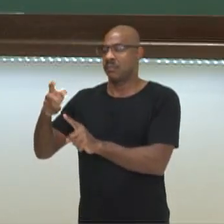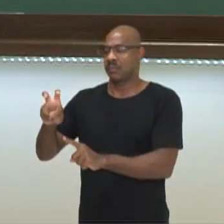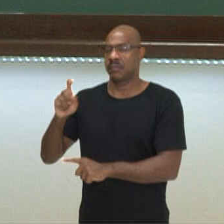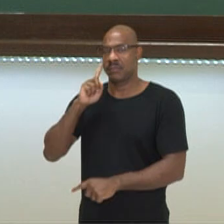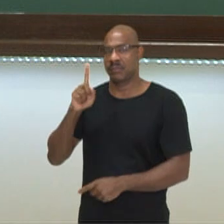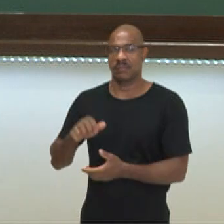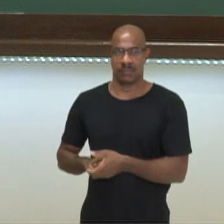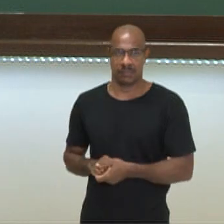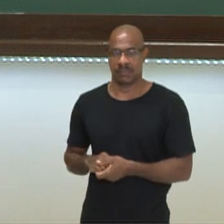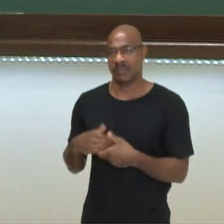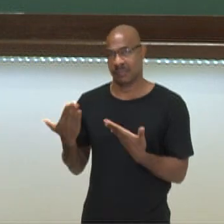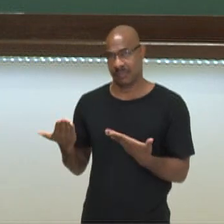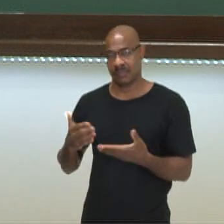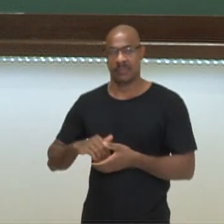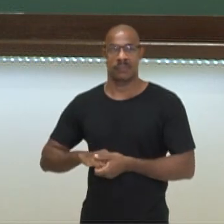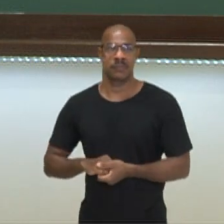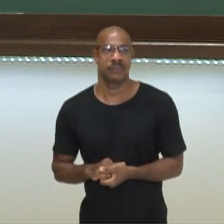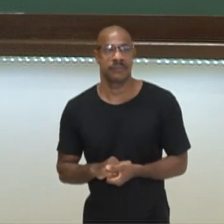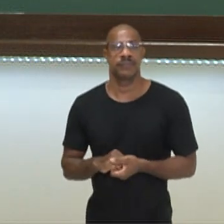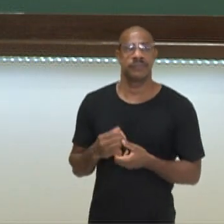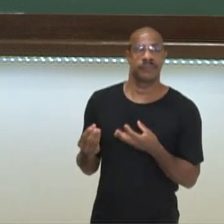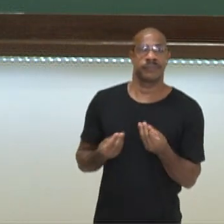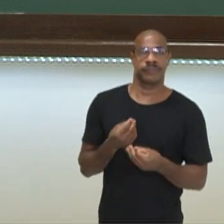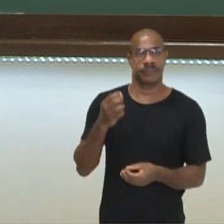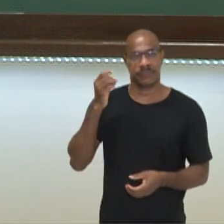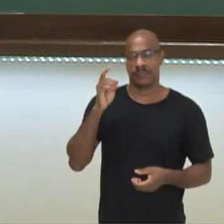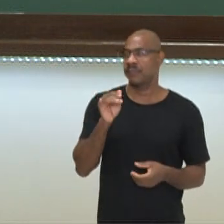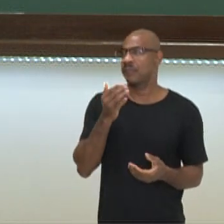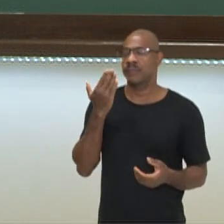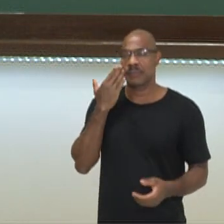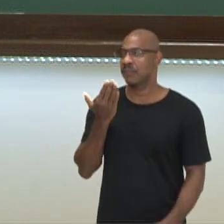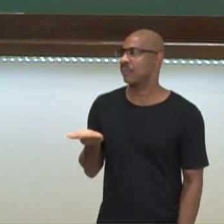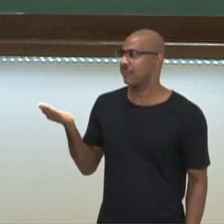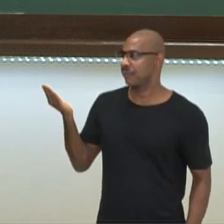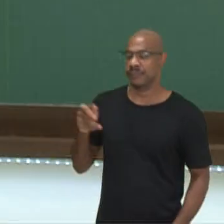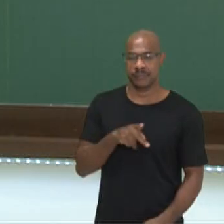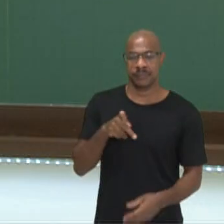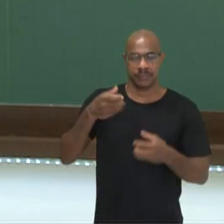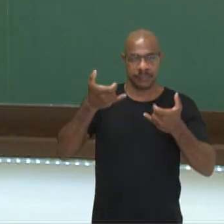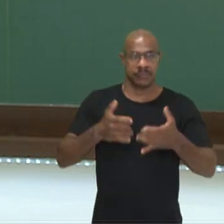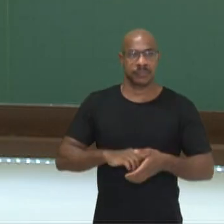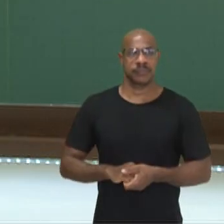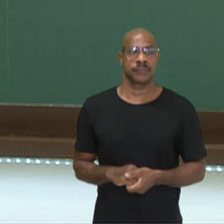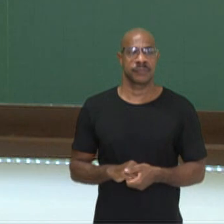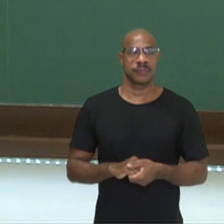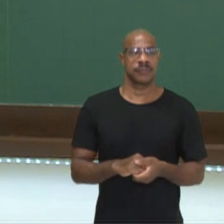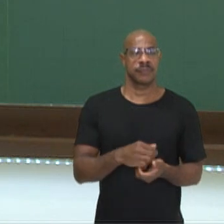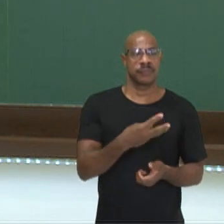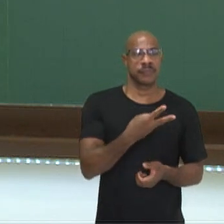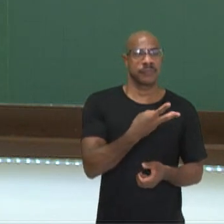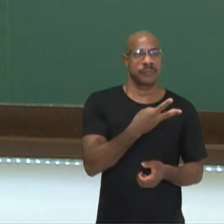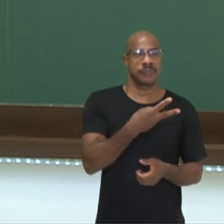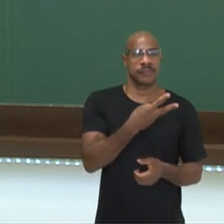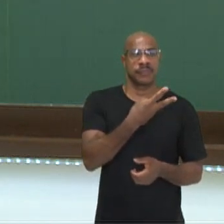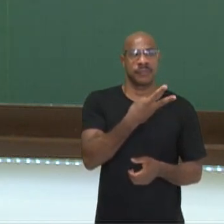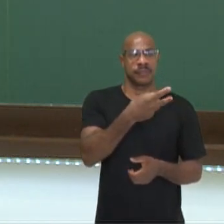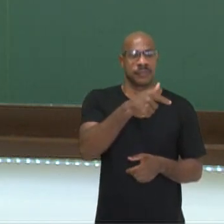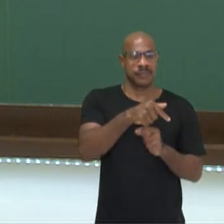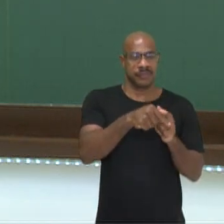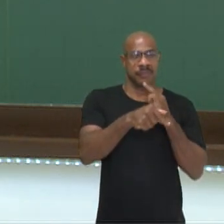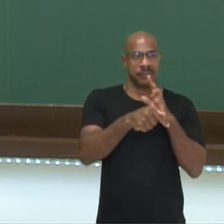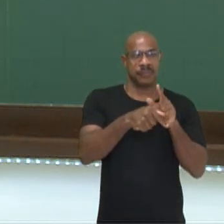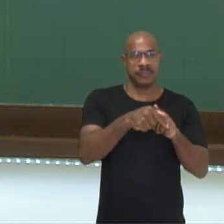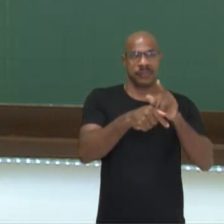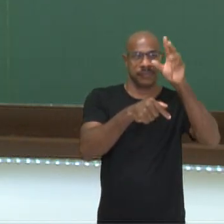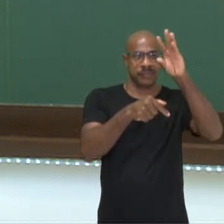somar o 8 no 25? Muito mais fácil. Então, olha o que a prof fez aqui, ó. 30 mais 7, 37. E eu posso